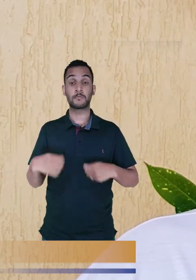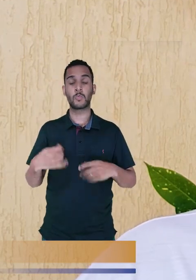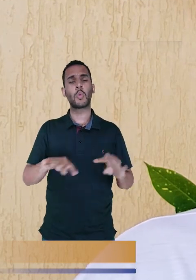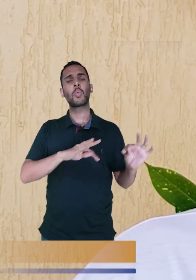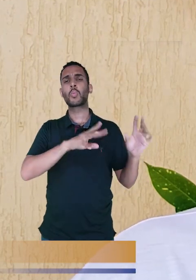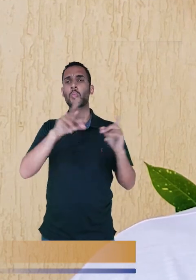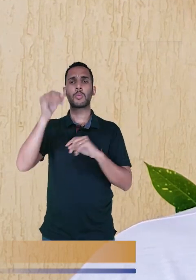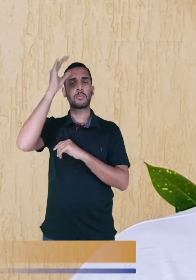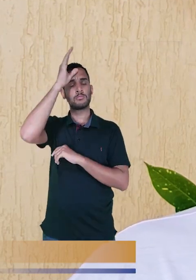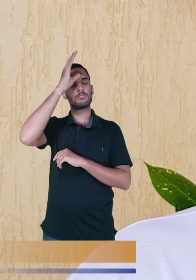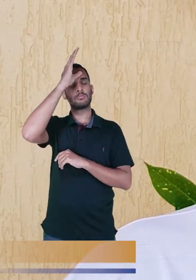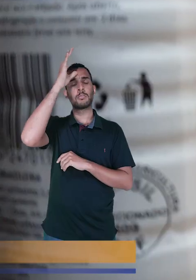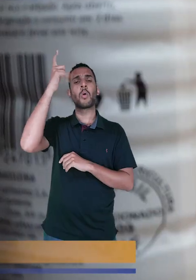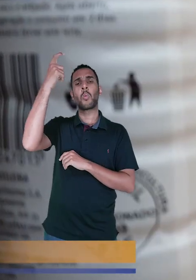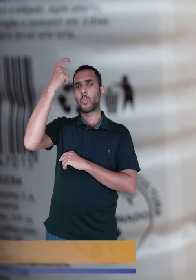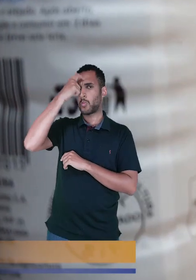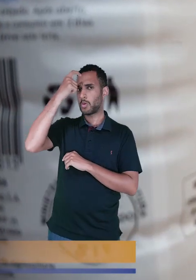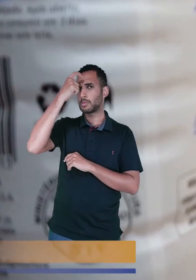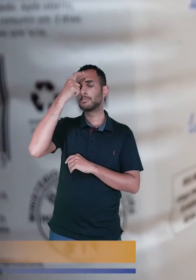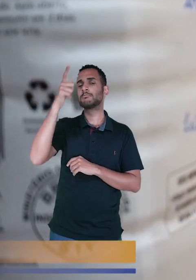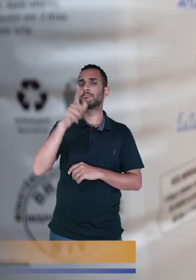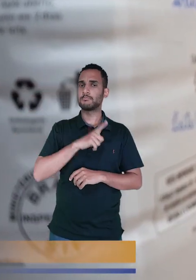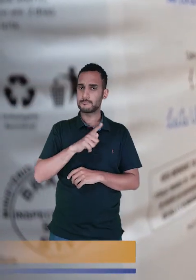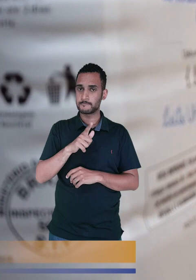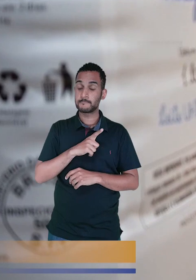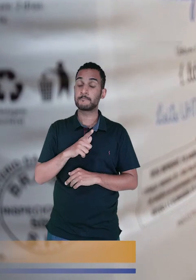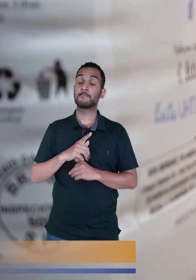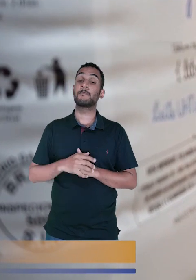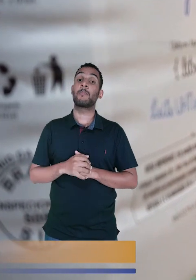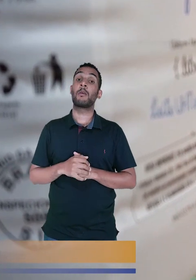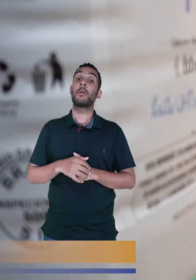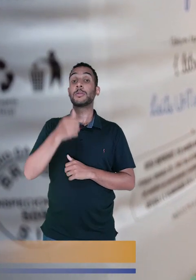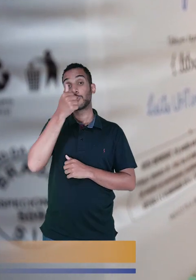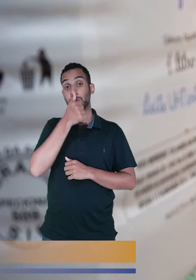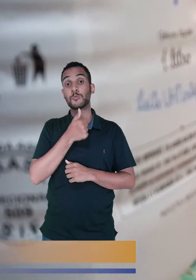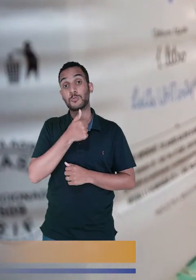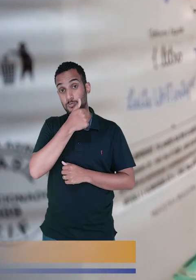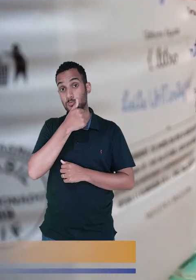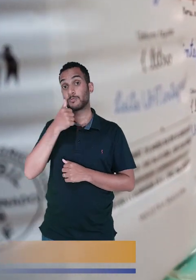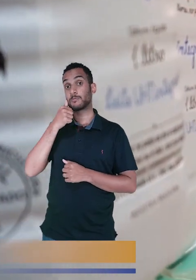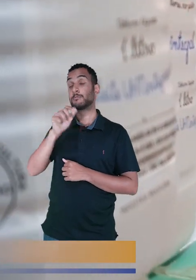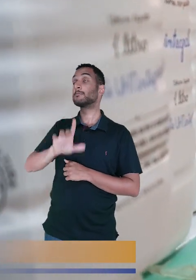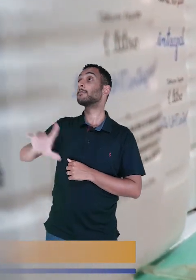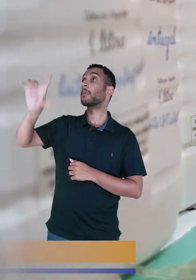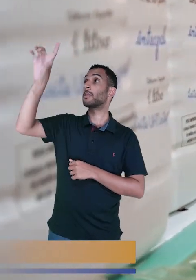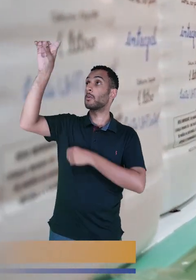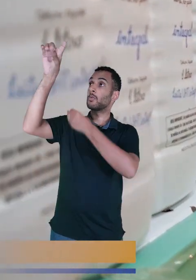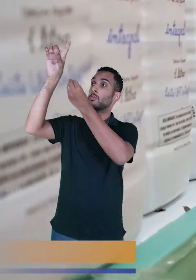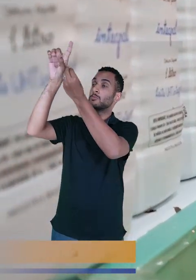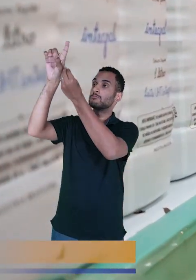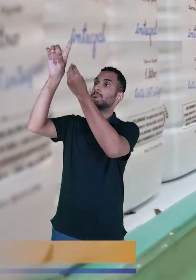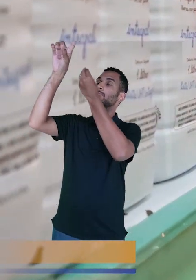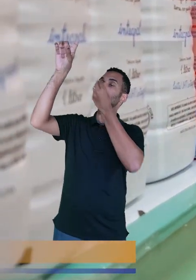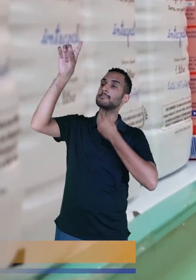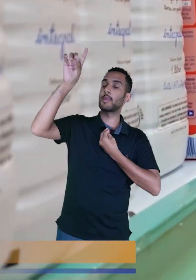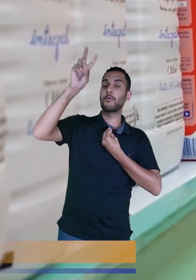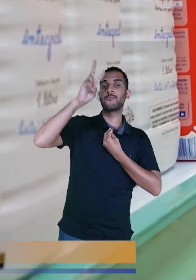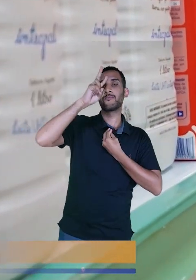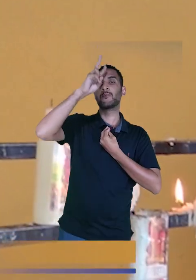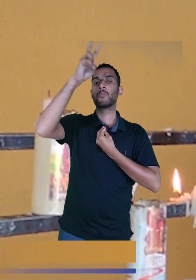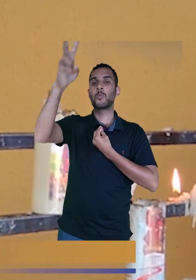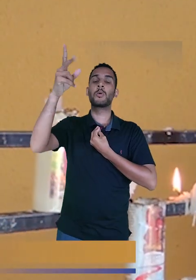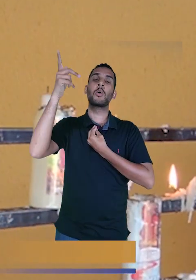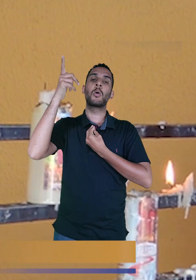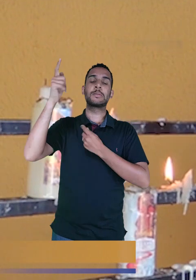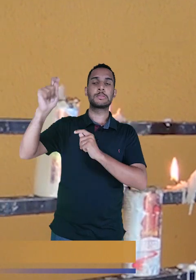a vontade de Deus acontecer. É necessário que todo cristão tenha consciência de seus atos e, através do jejum,